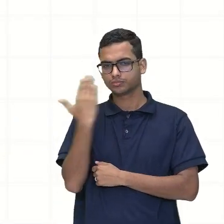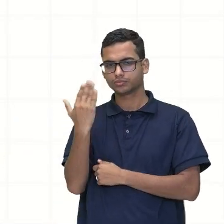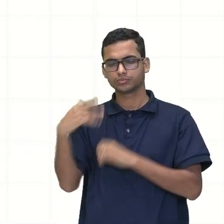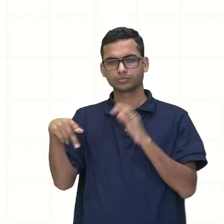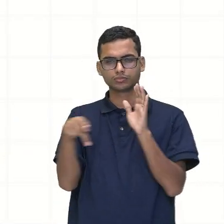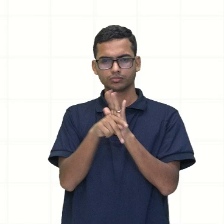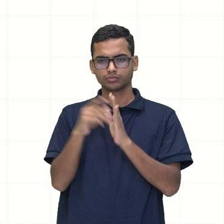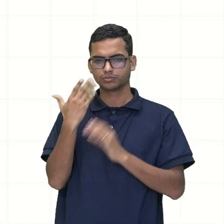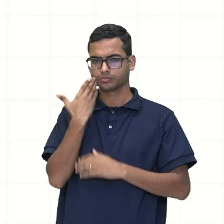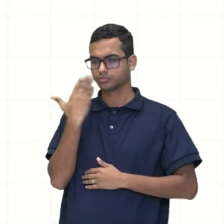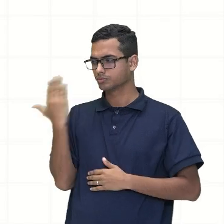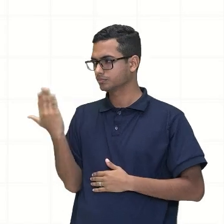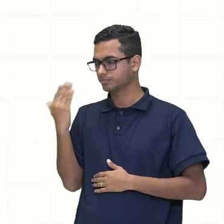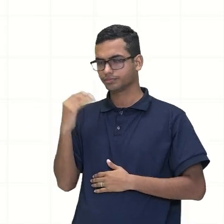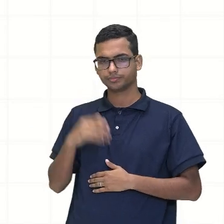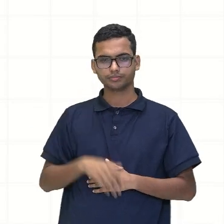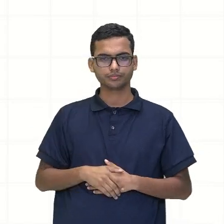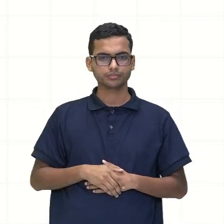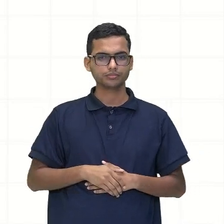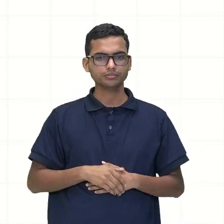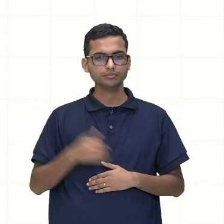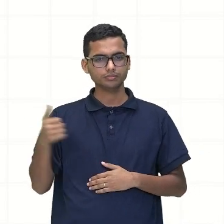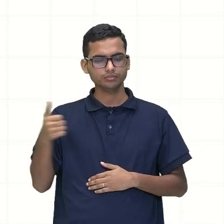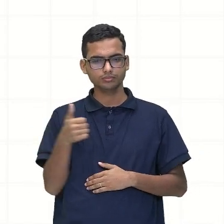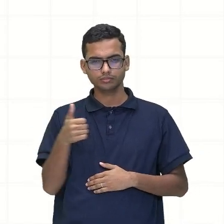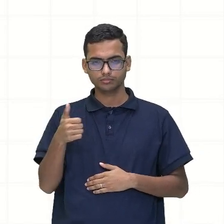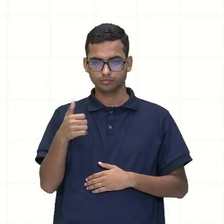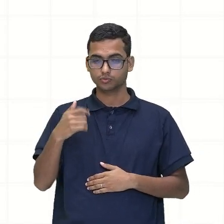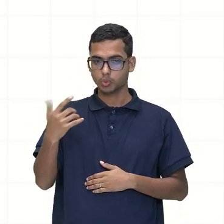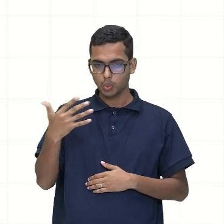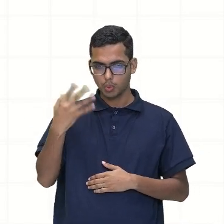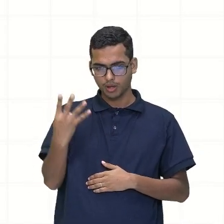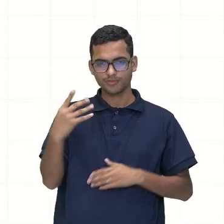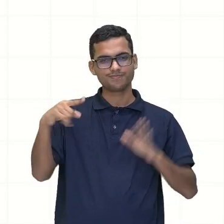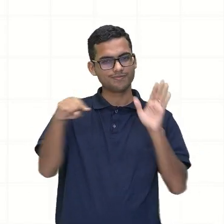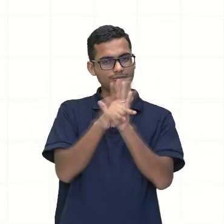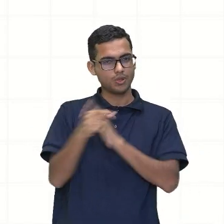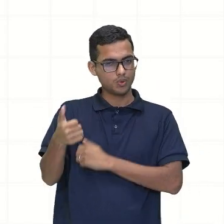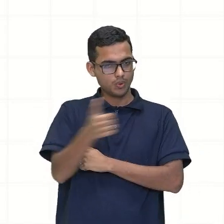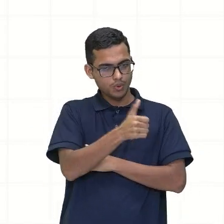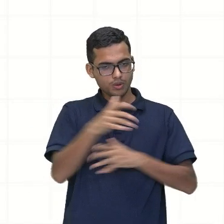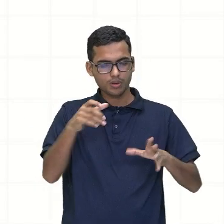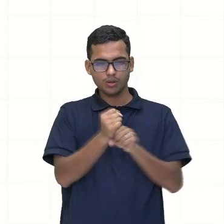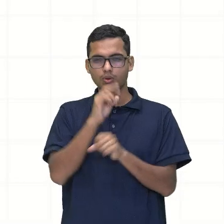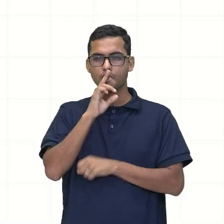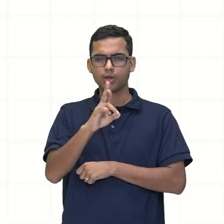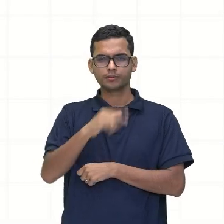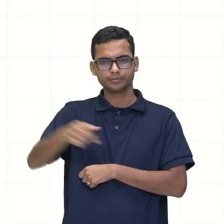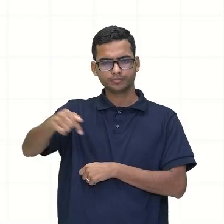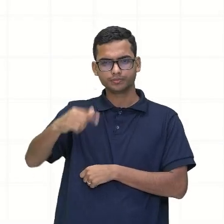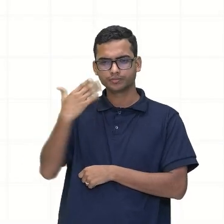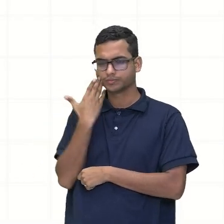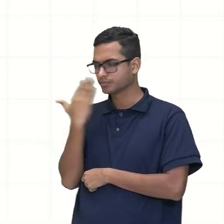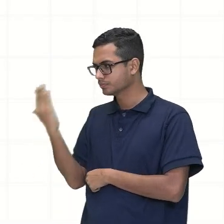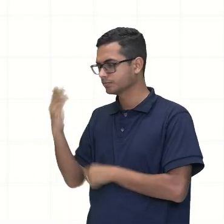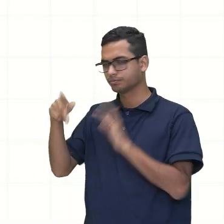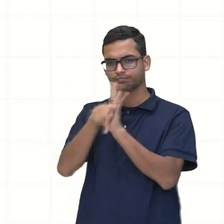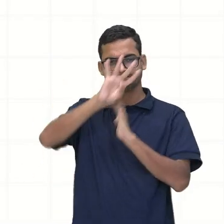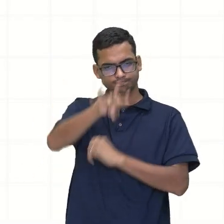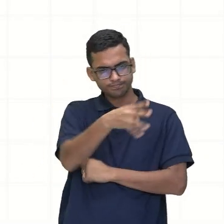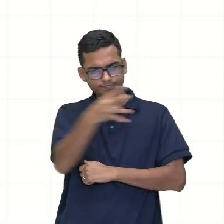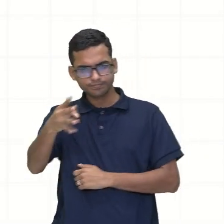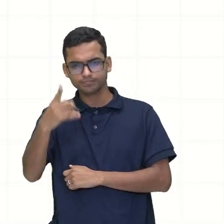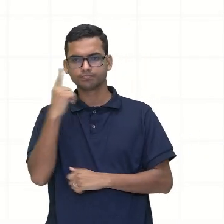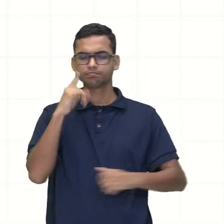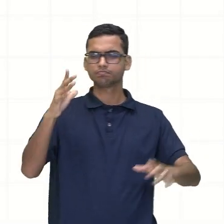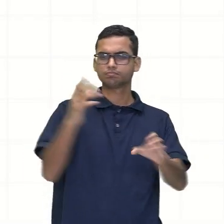11 menos 4, 7. Tudo bem? Então, aqui a minha tabela do meu